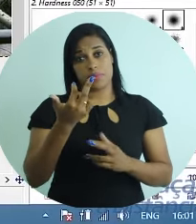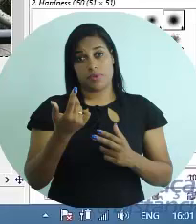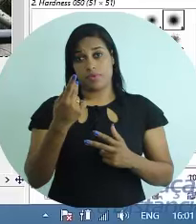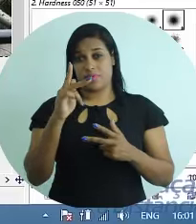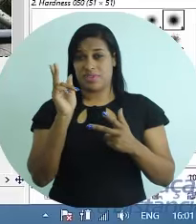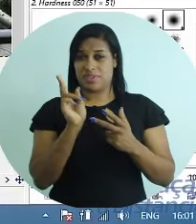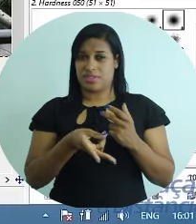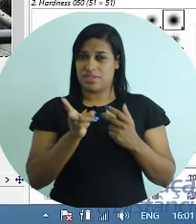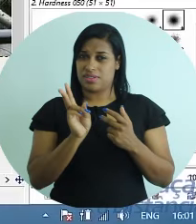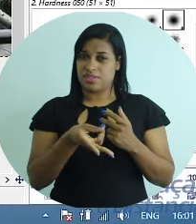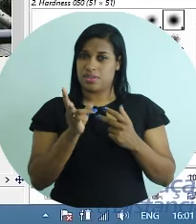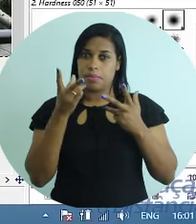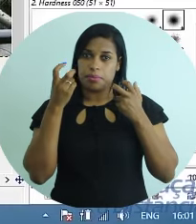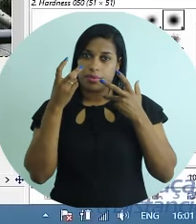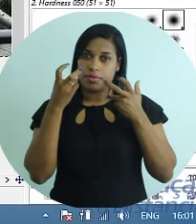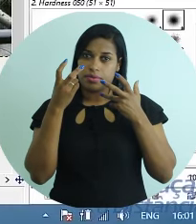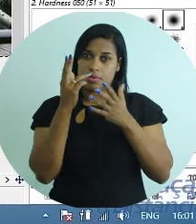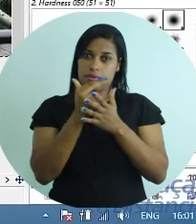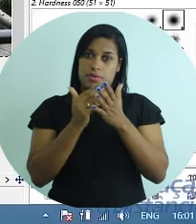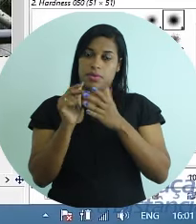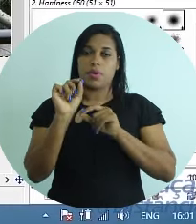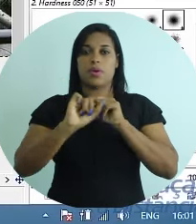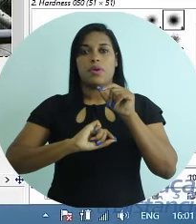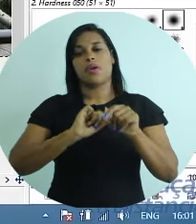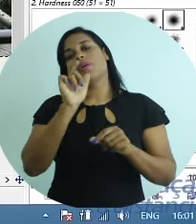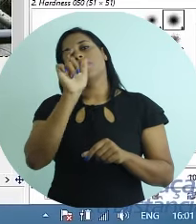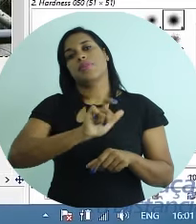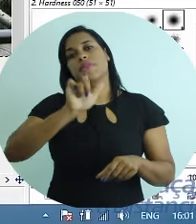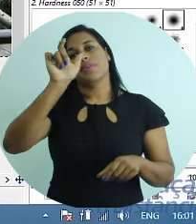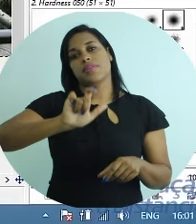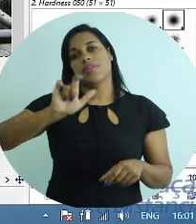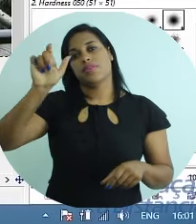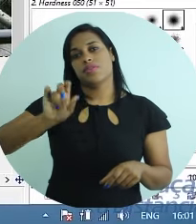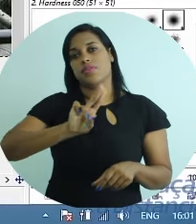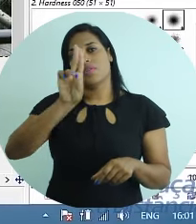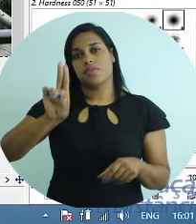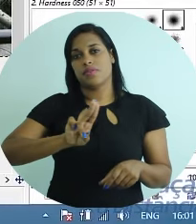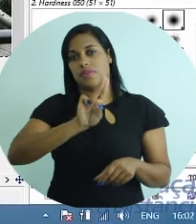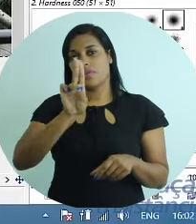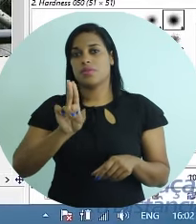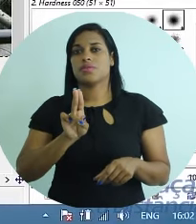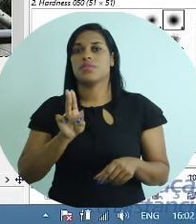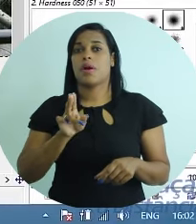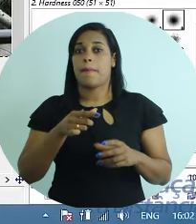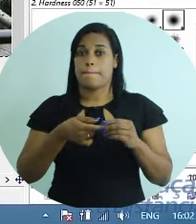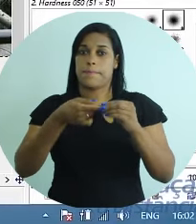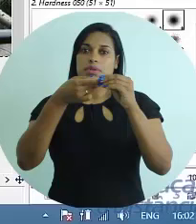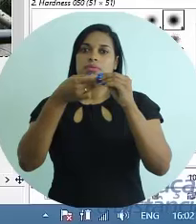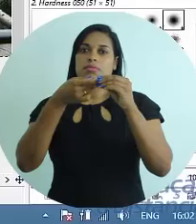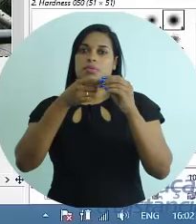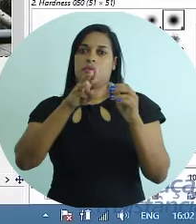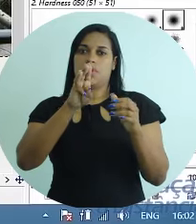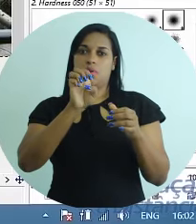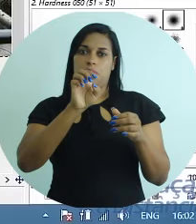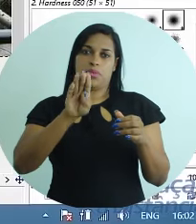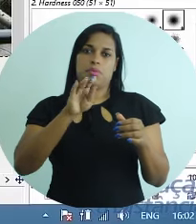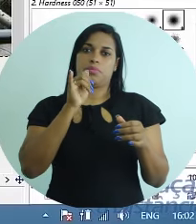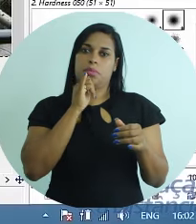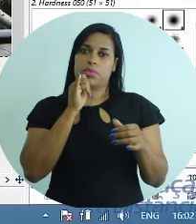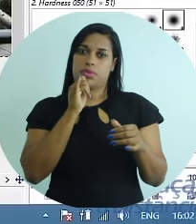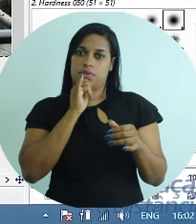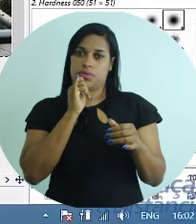você tem sempre que perceber aqui em relação à imagem são as características, se você vai otimizar ela para algum ambiente, principalmente para a web. Por exemplo,